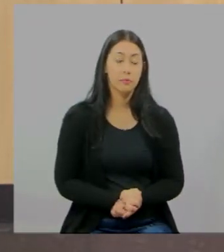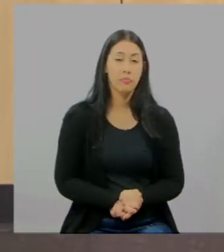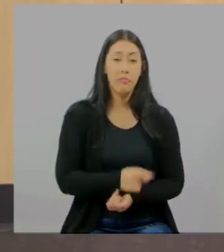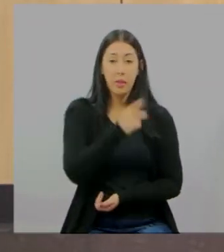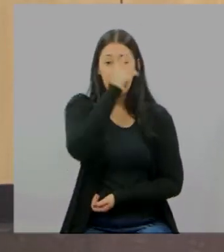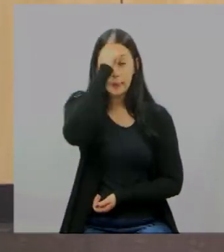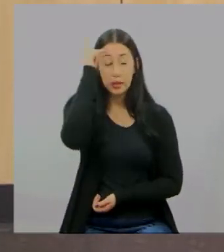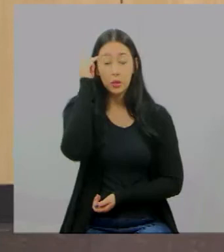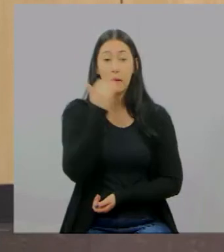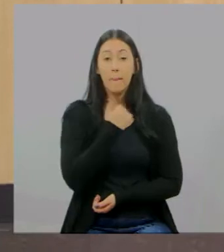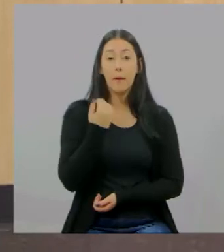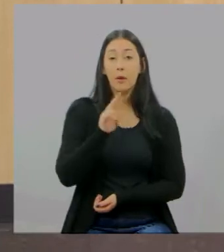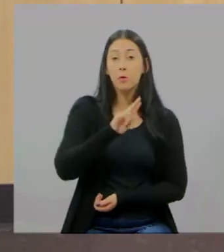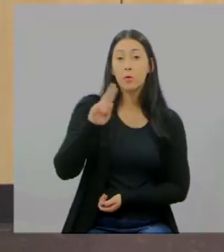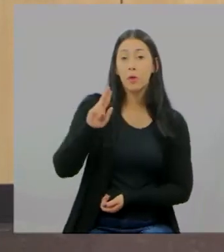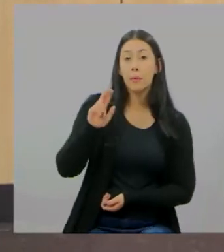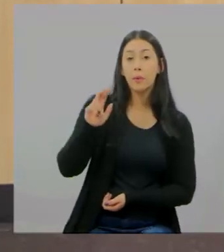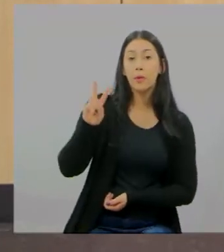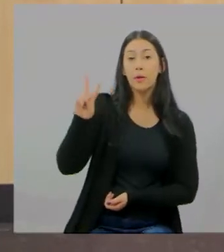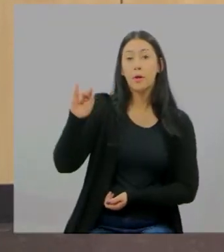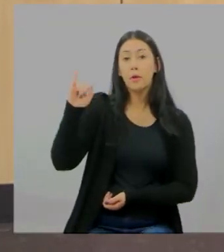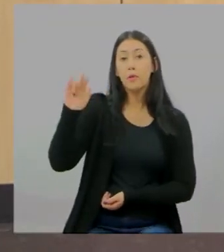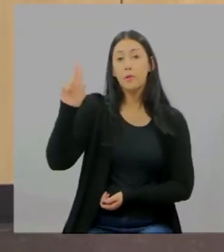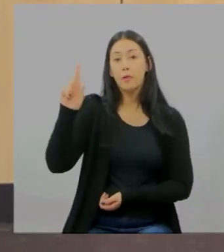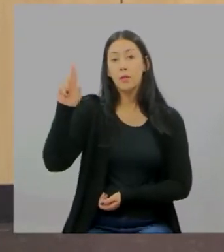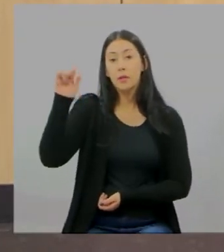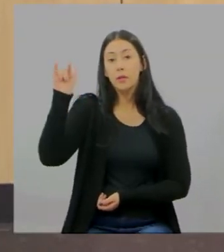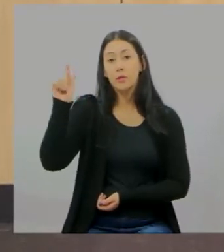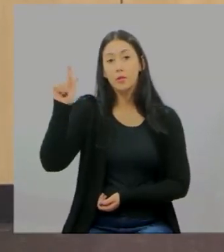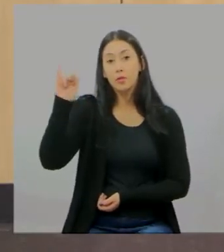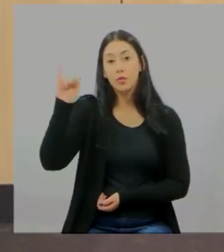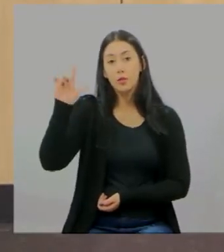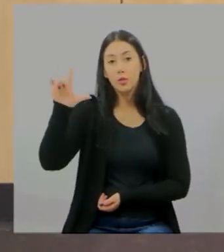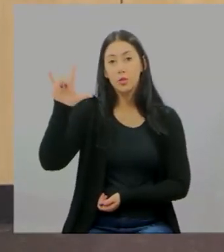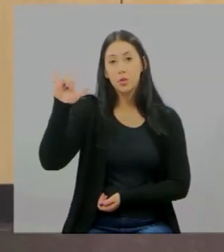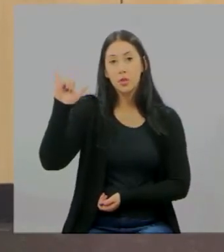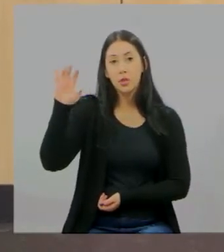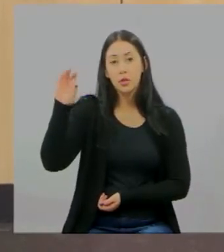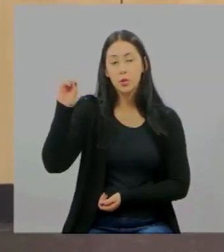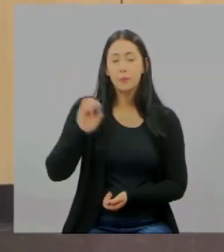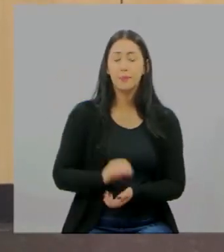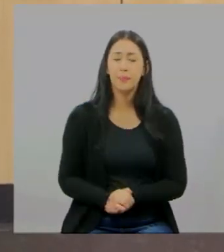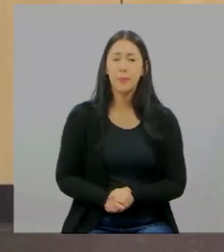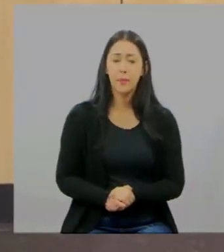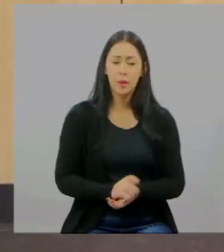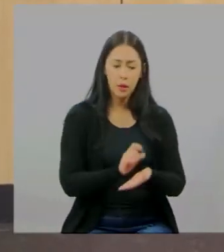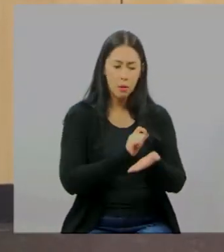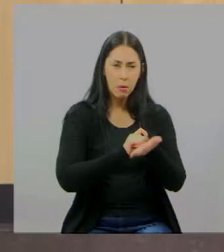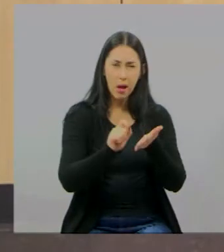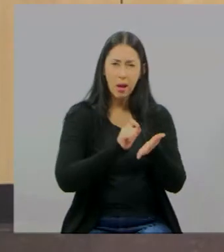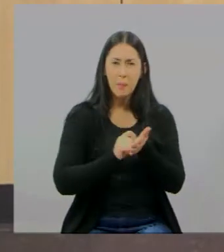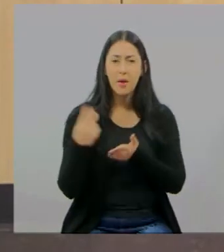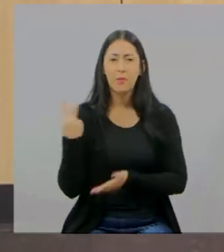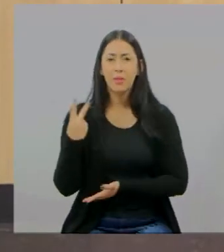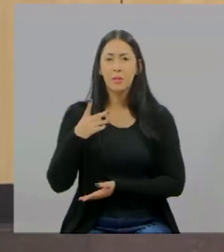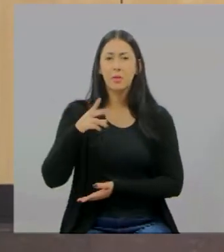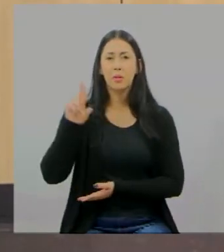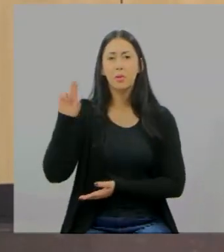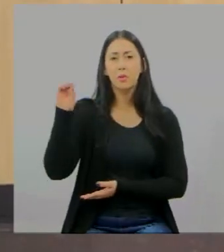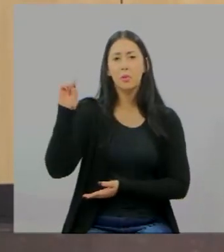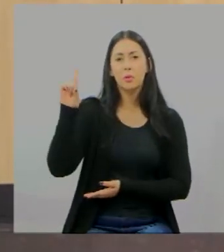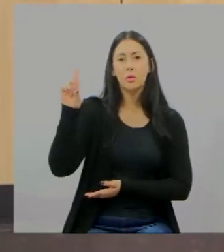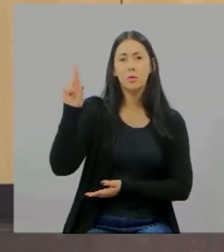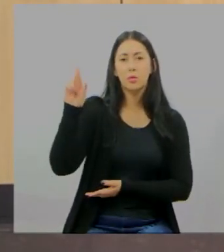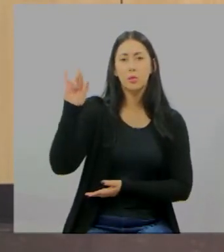Votos de pesar de Virgílio Martins da Silva, formulado pelo vereador Dr. Rodrigo